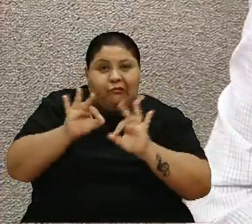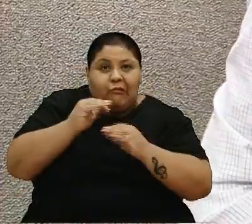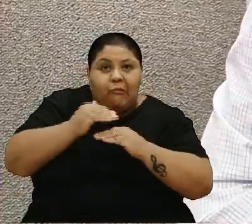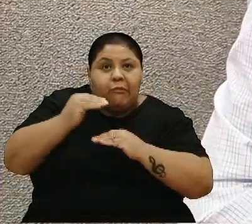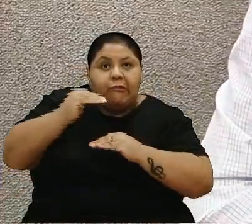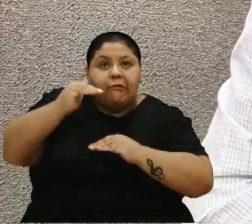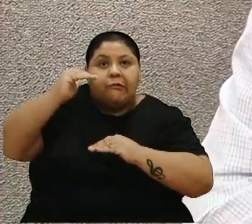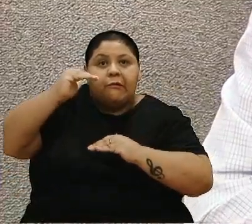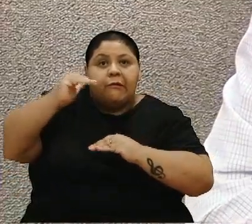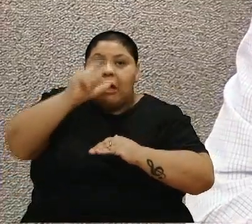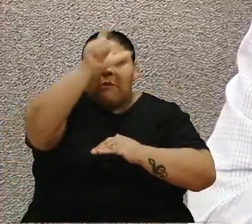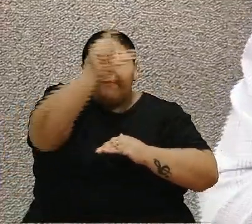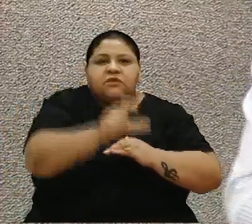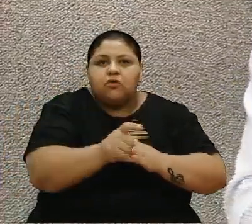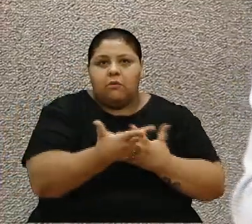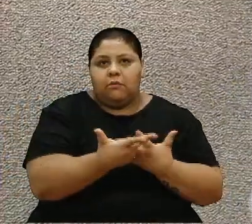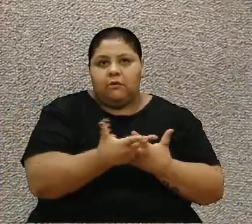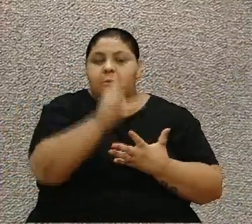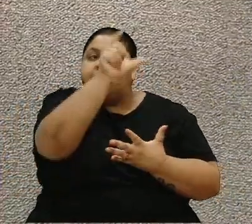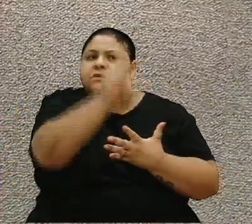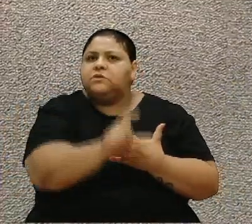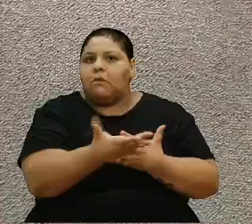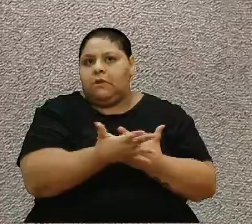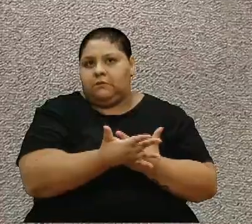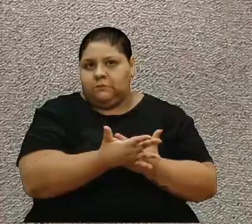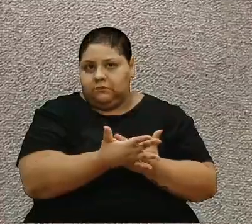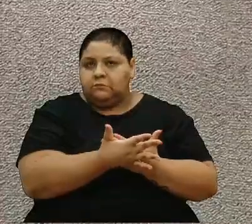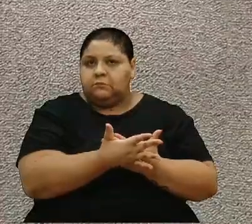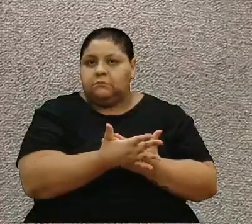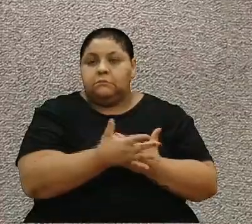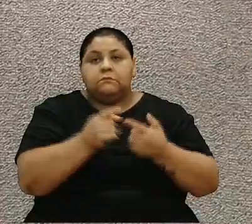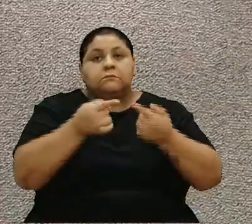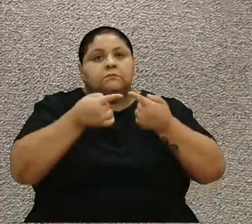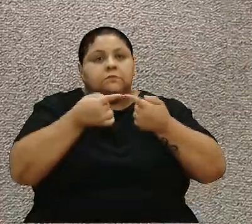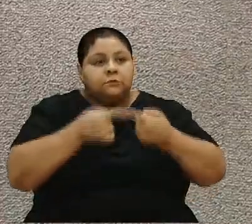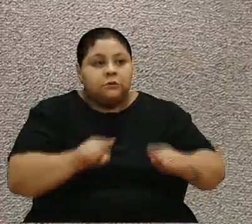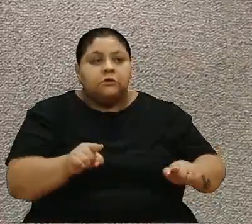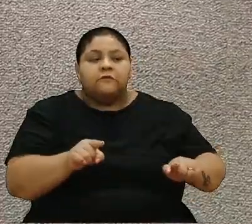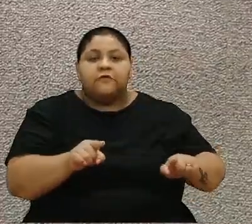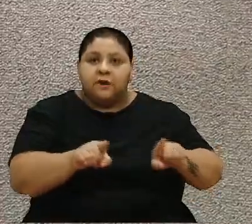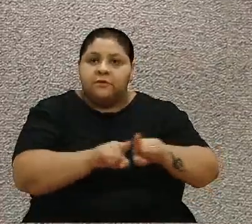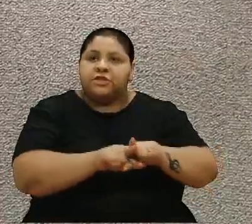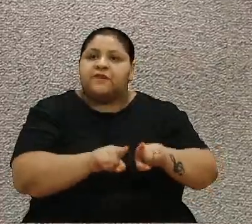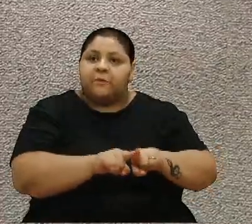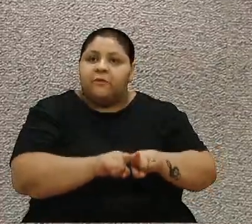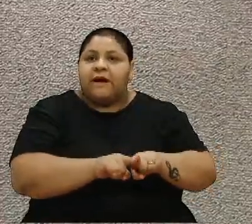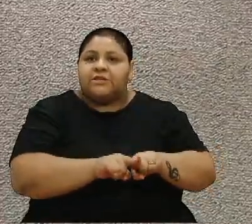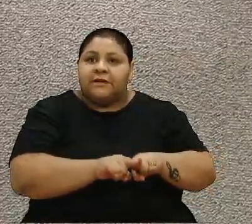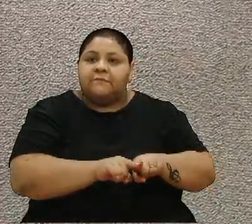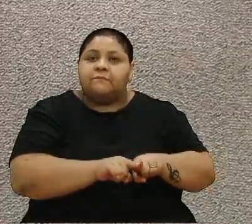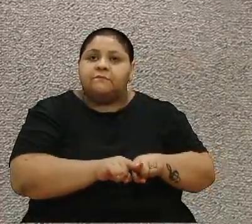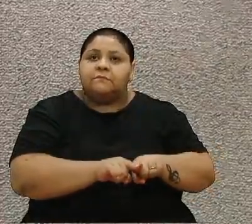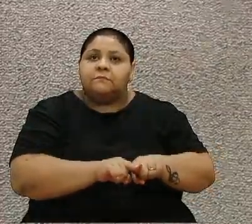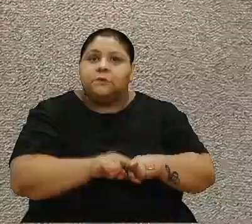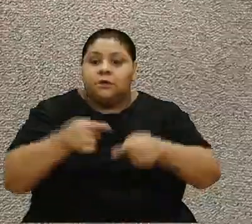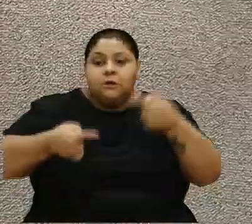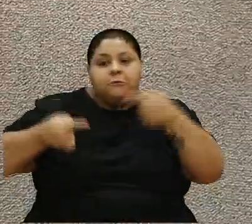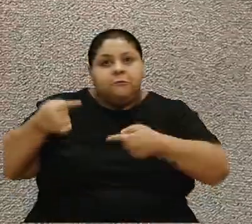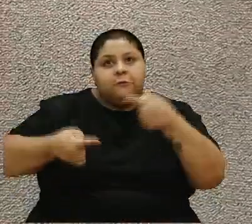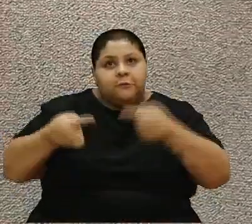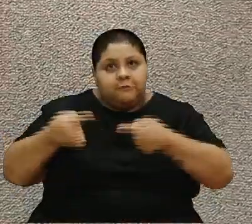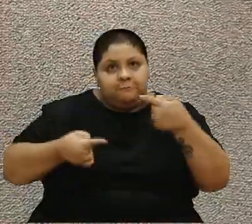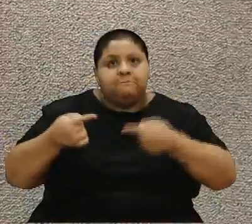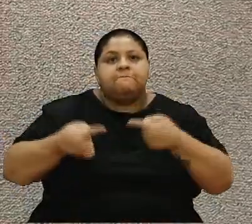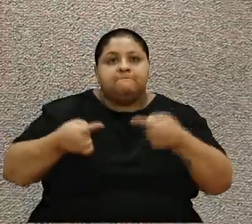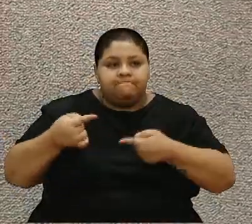humano. É um ser humano. Mas vindo, discussões